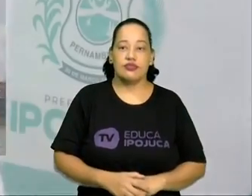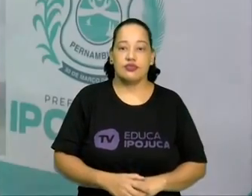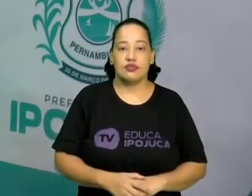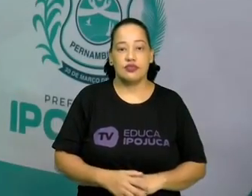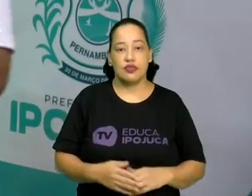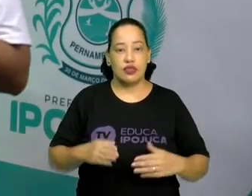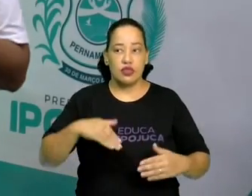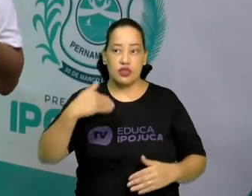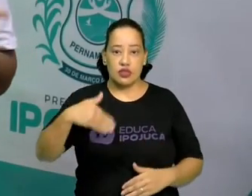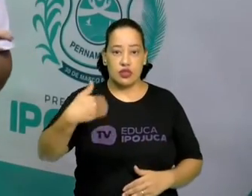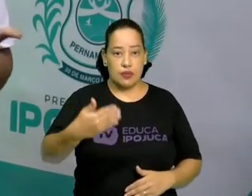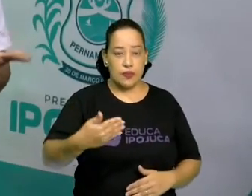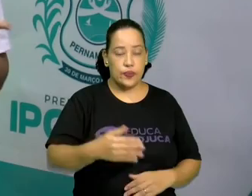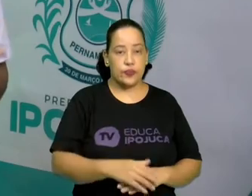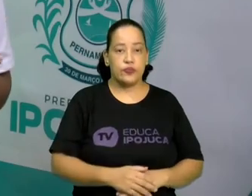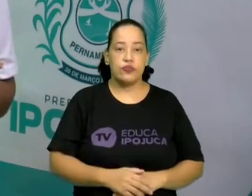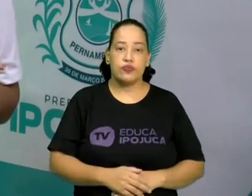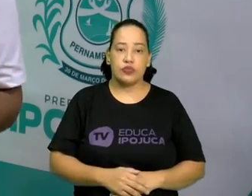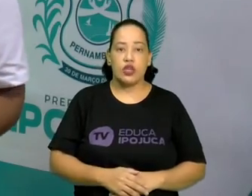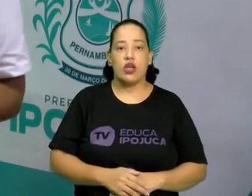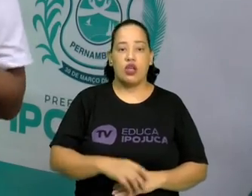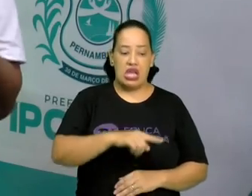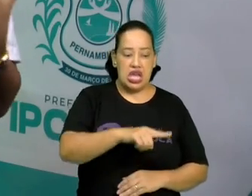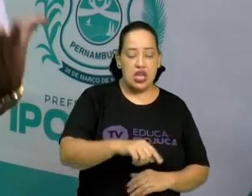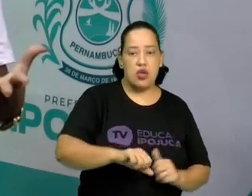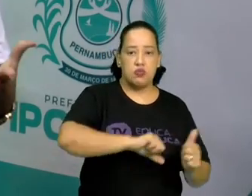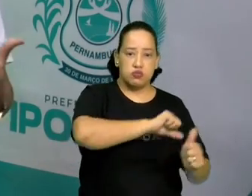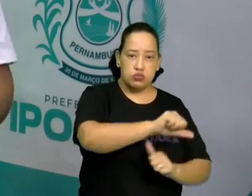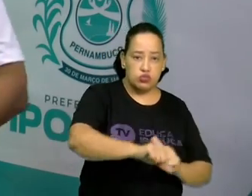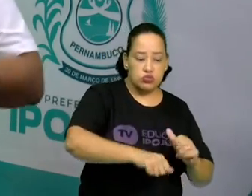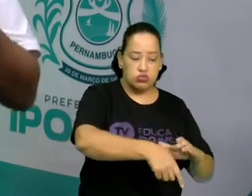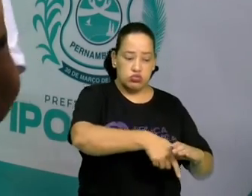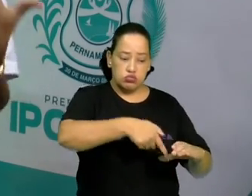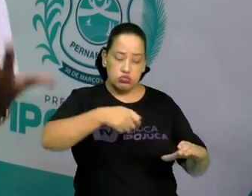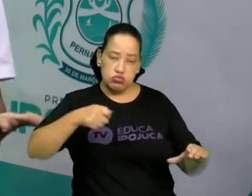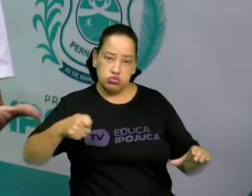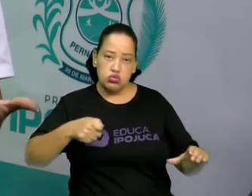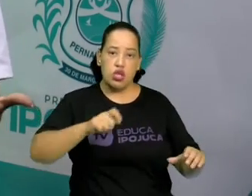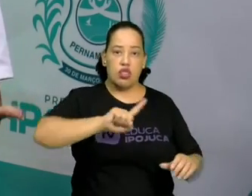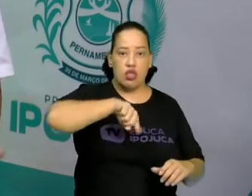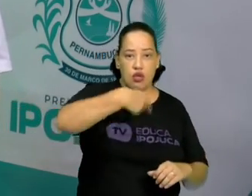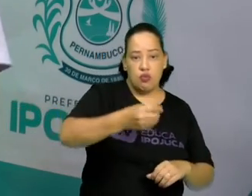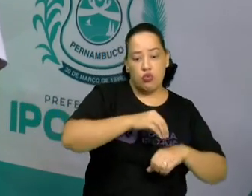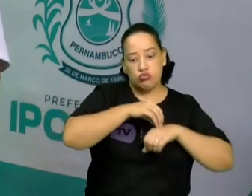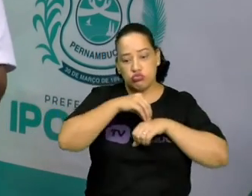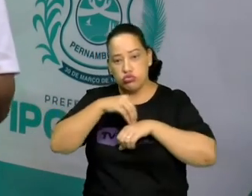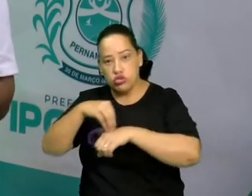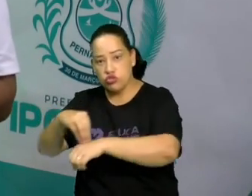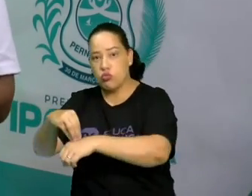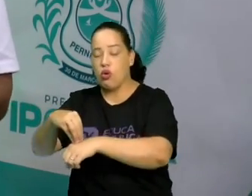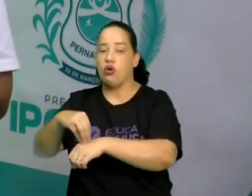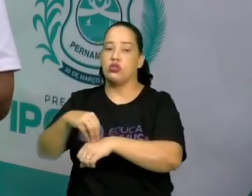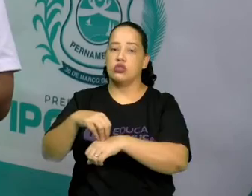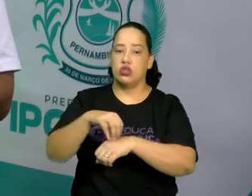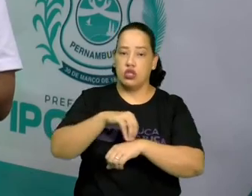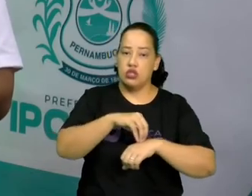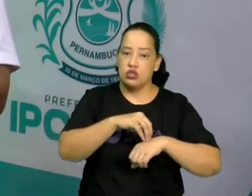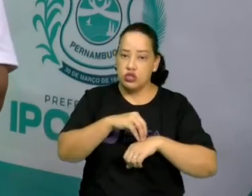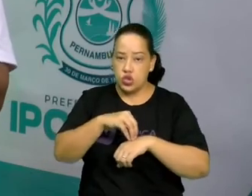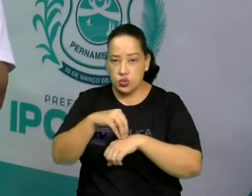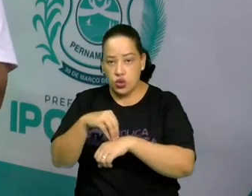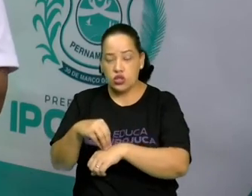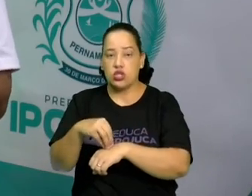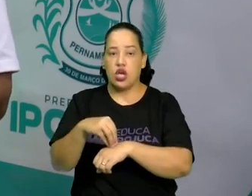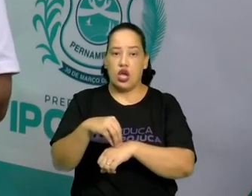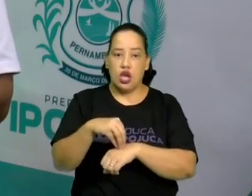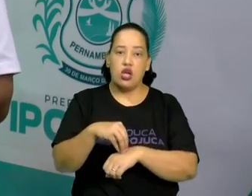E aí depois desse processo da extração, do transporte, né, de como ele vem, né, esse material,